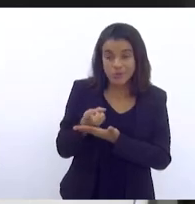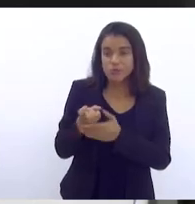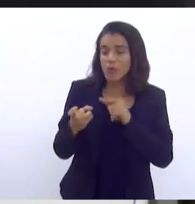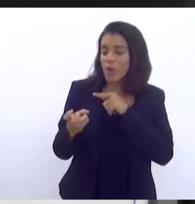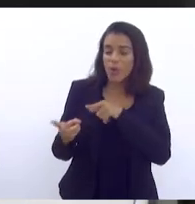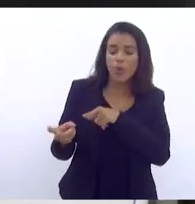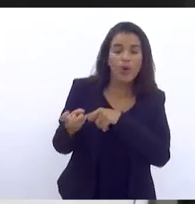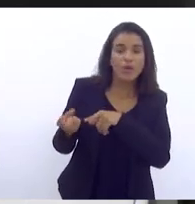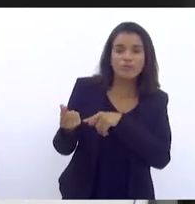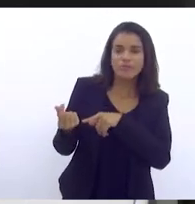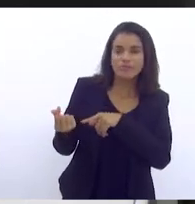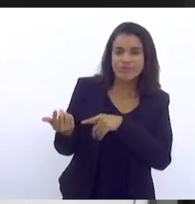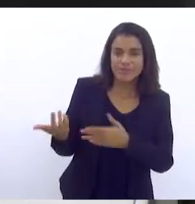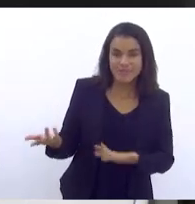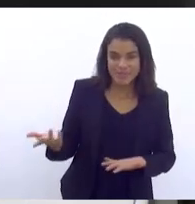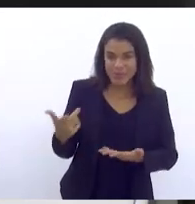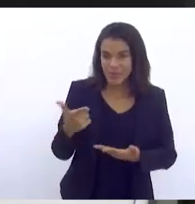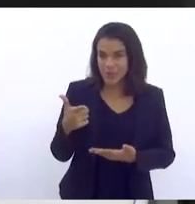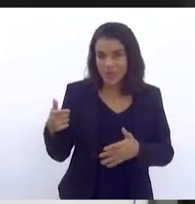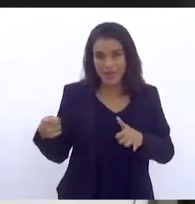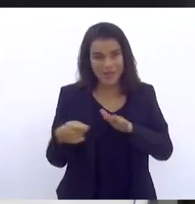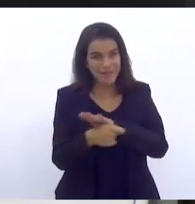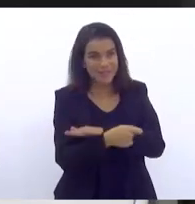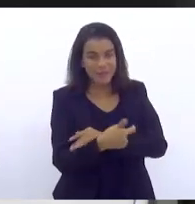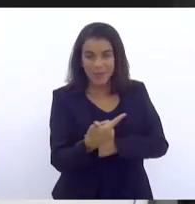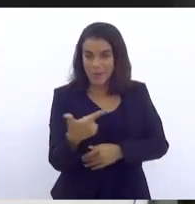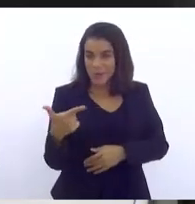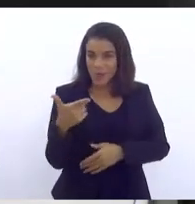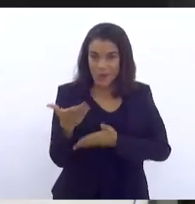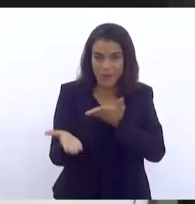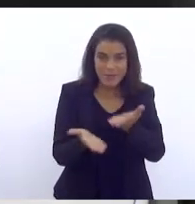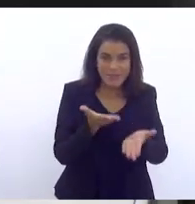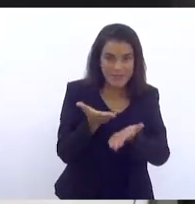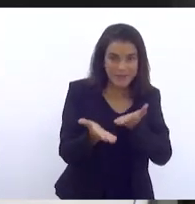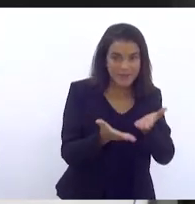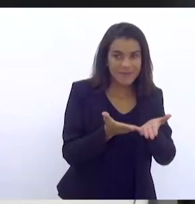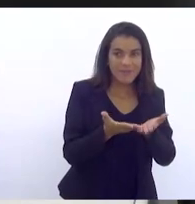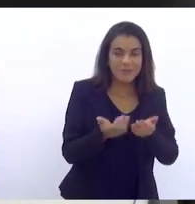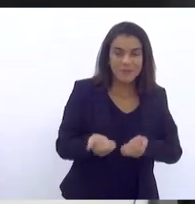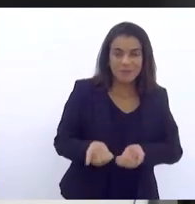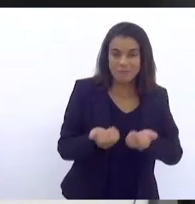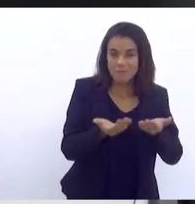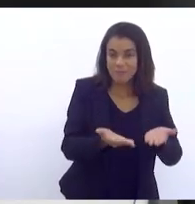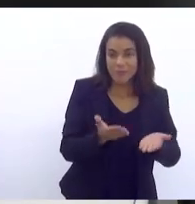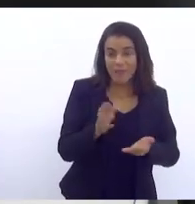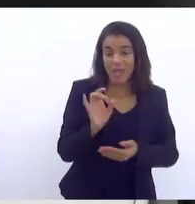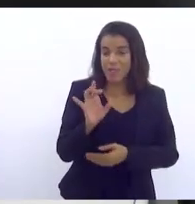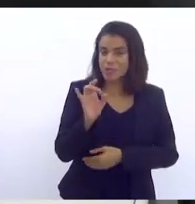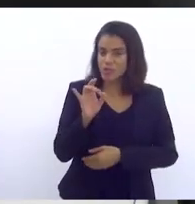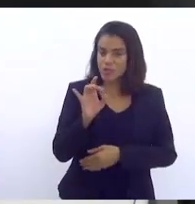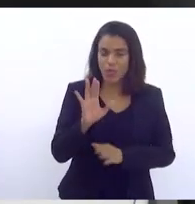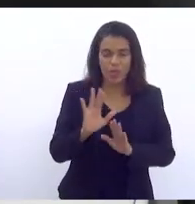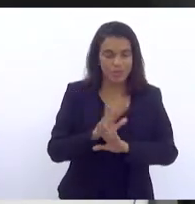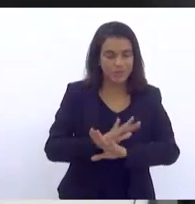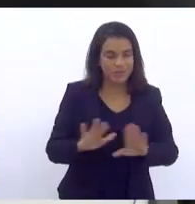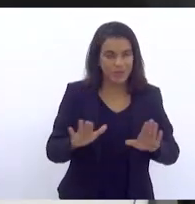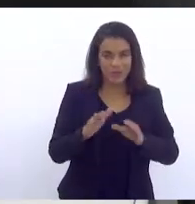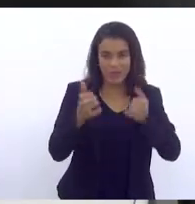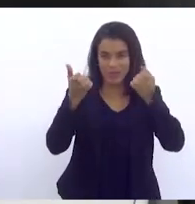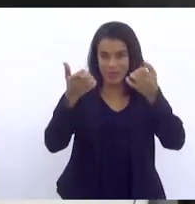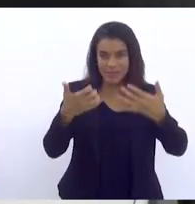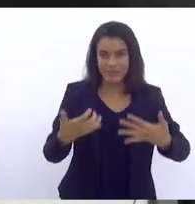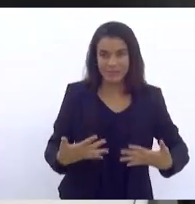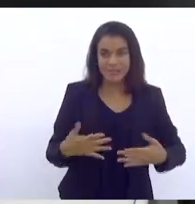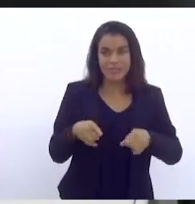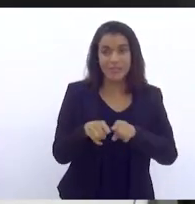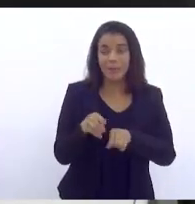que custo de não ter investimento de não ter serviço entregue então era só esse ponto que eu que eu queria esclarecer